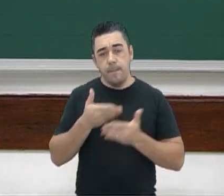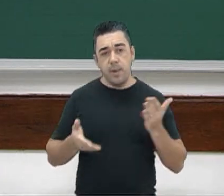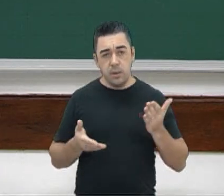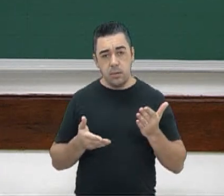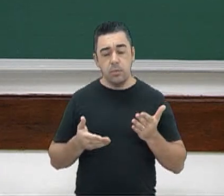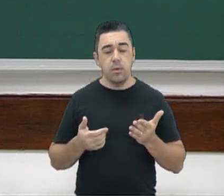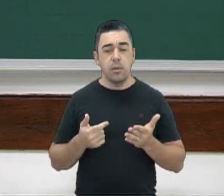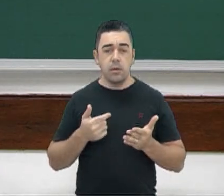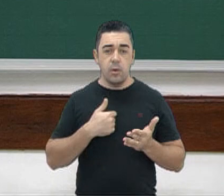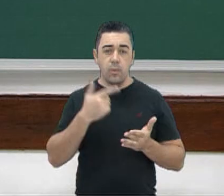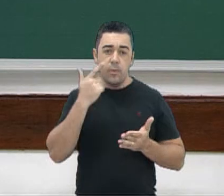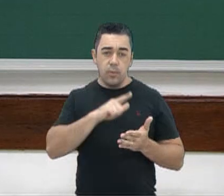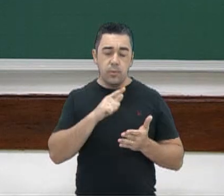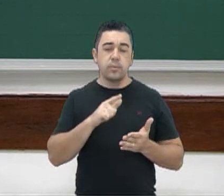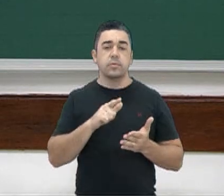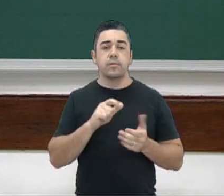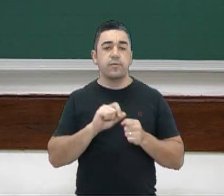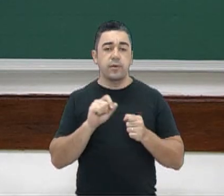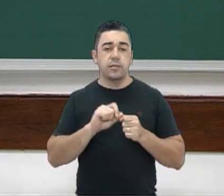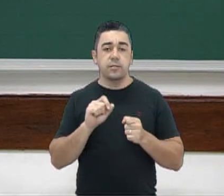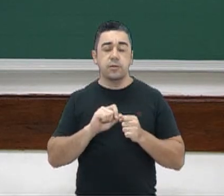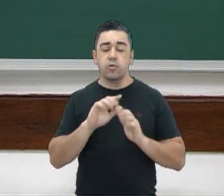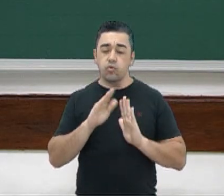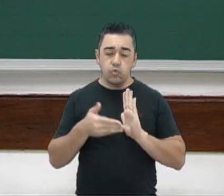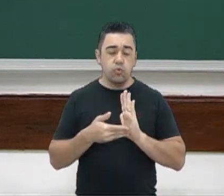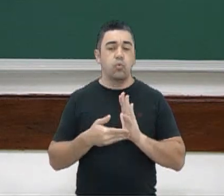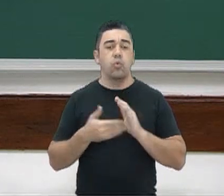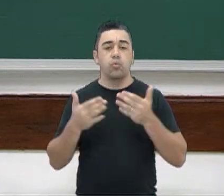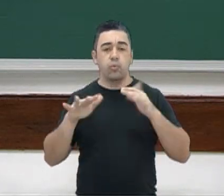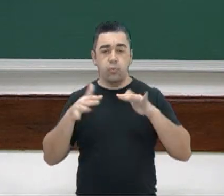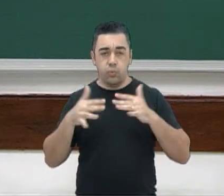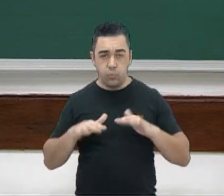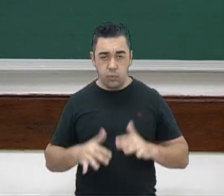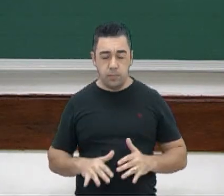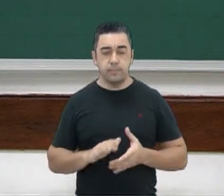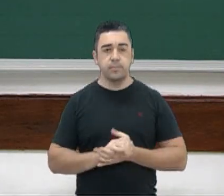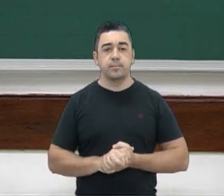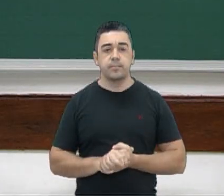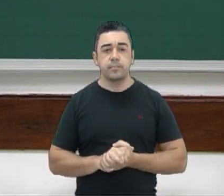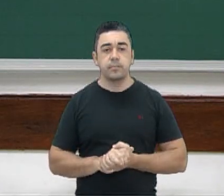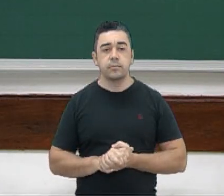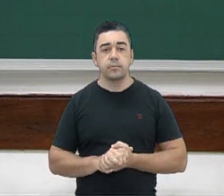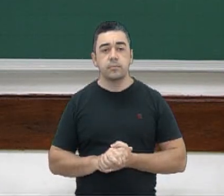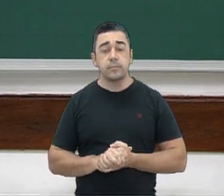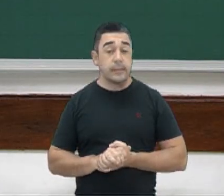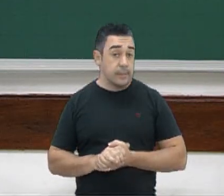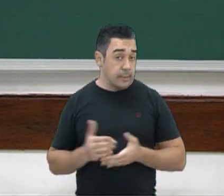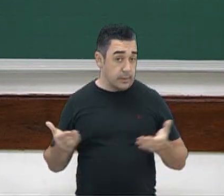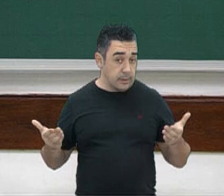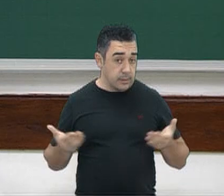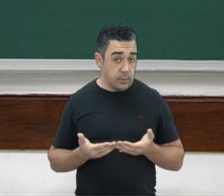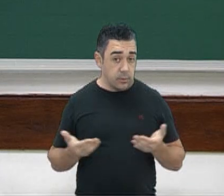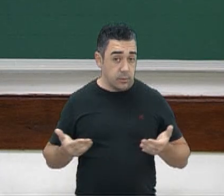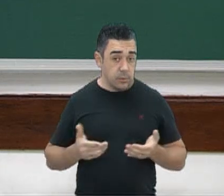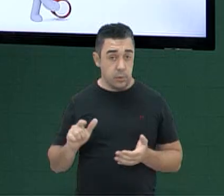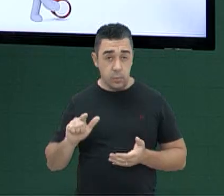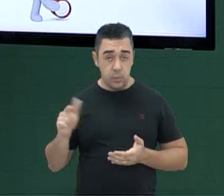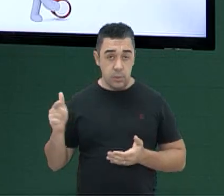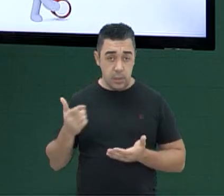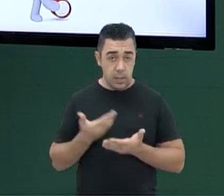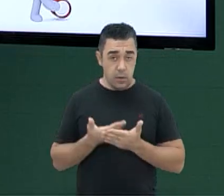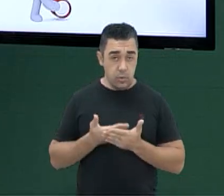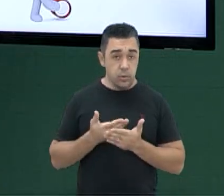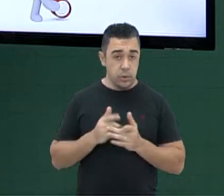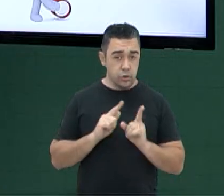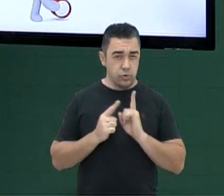jogo. Ganha aquele que conseguir afundar todas as embarcações do seu oponente. Agora, nós estamos numa aula de geografia.